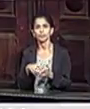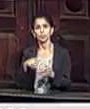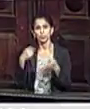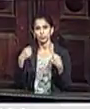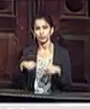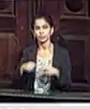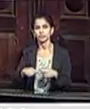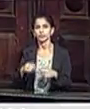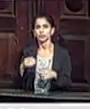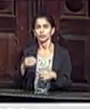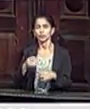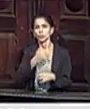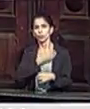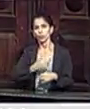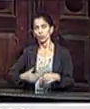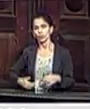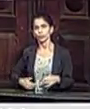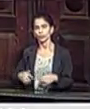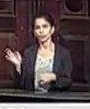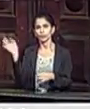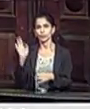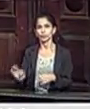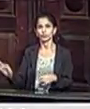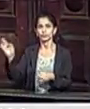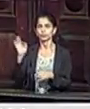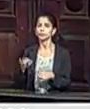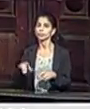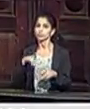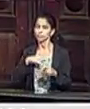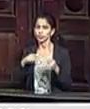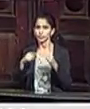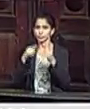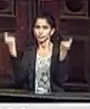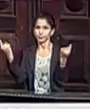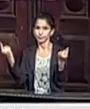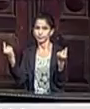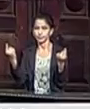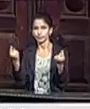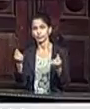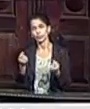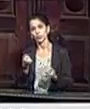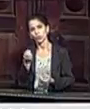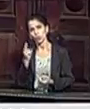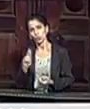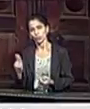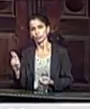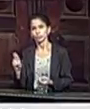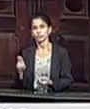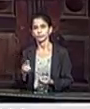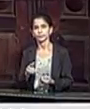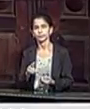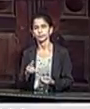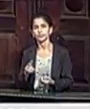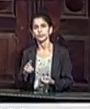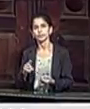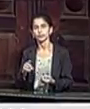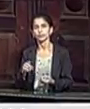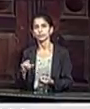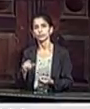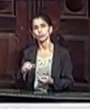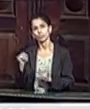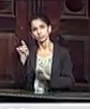a competência. Então tem essa dicotomia. Ou vale a defesa